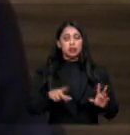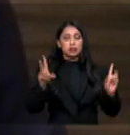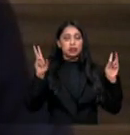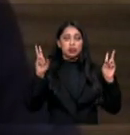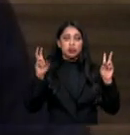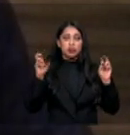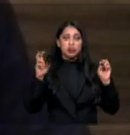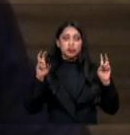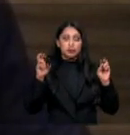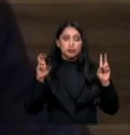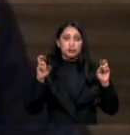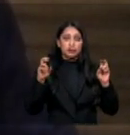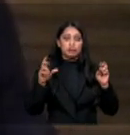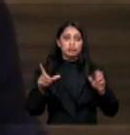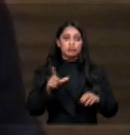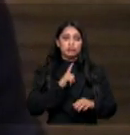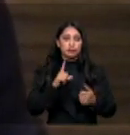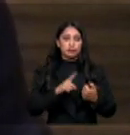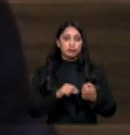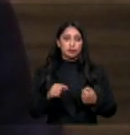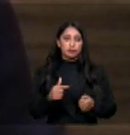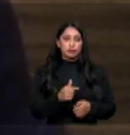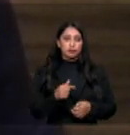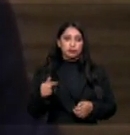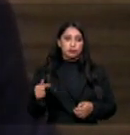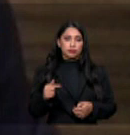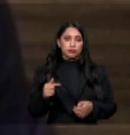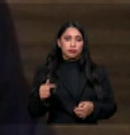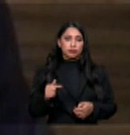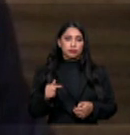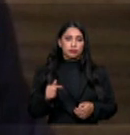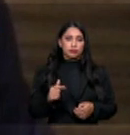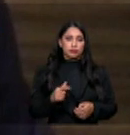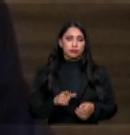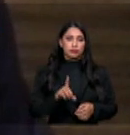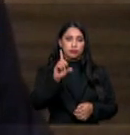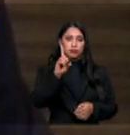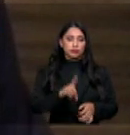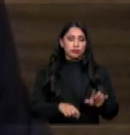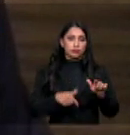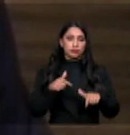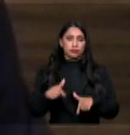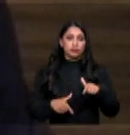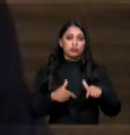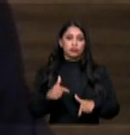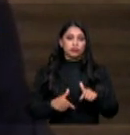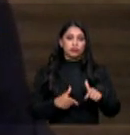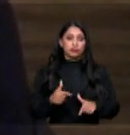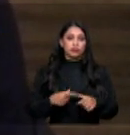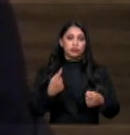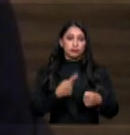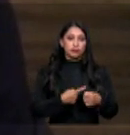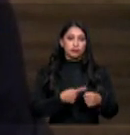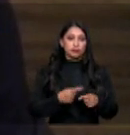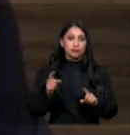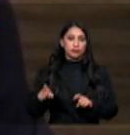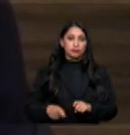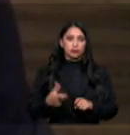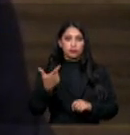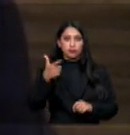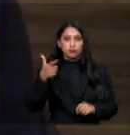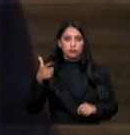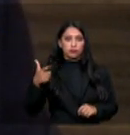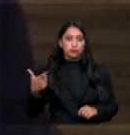matéria estão no artigo 7º, que diz: são direitos dos trabalhadores urbanos e rurais, além de outros